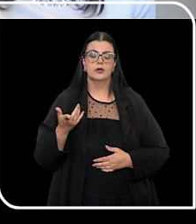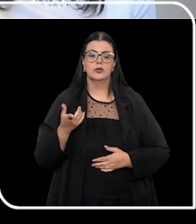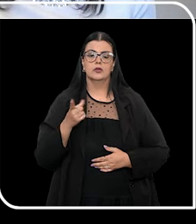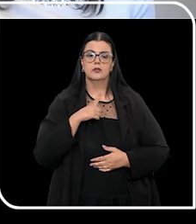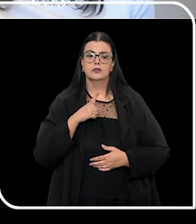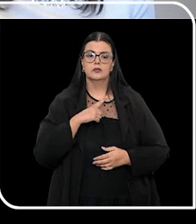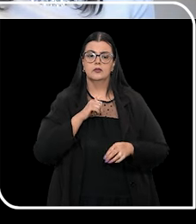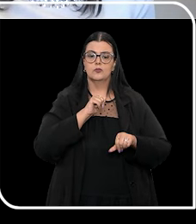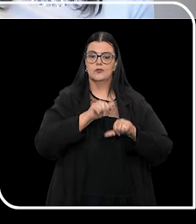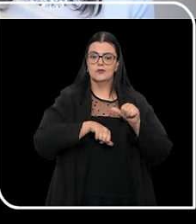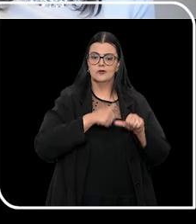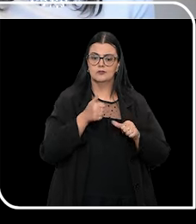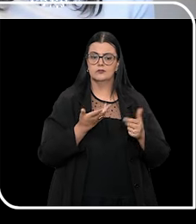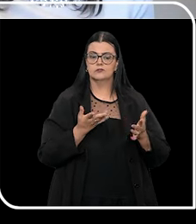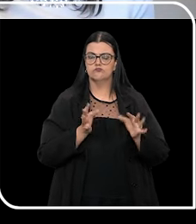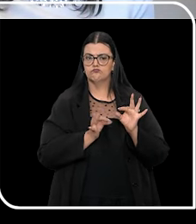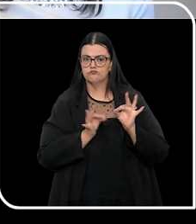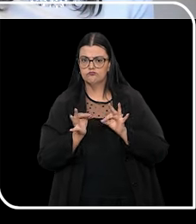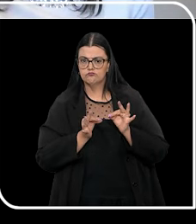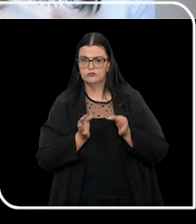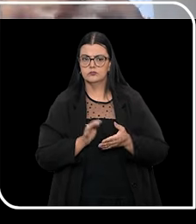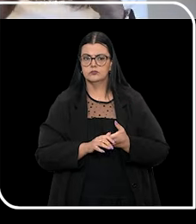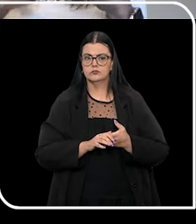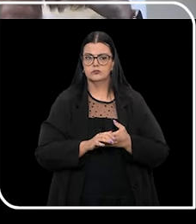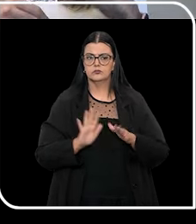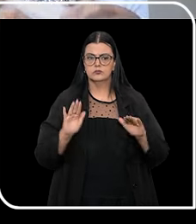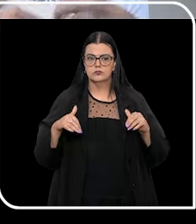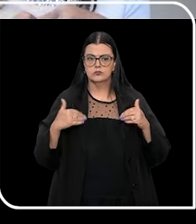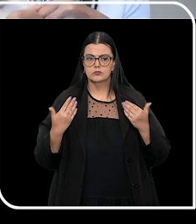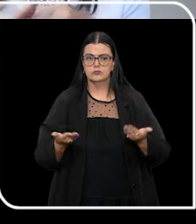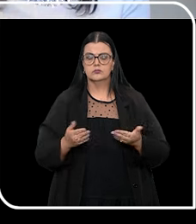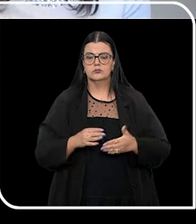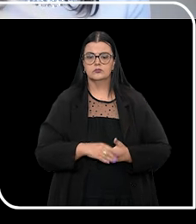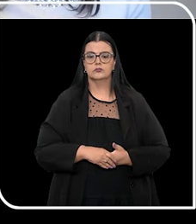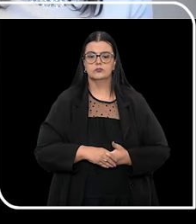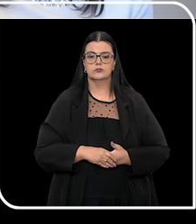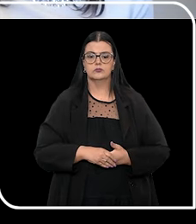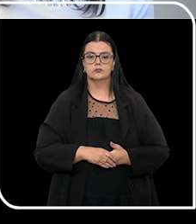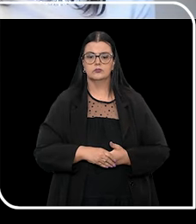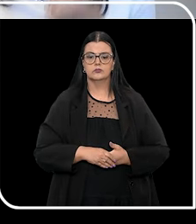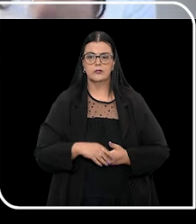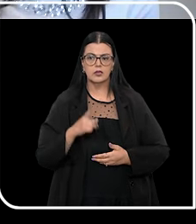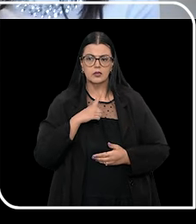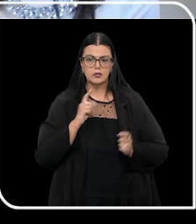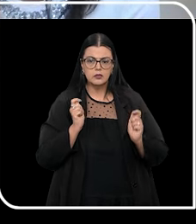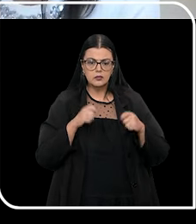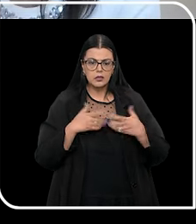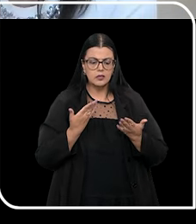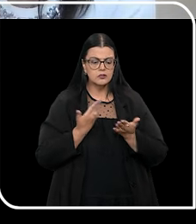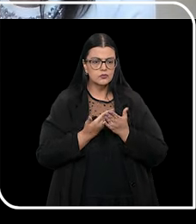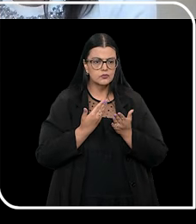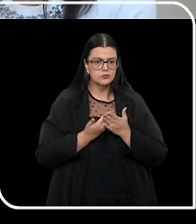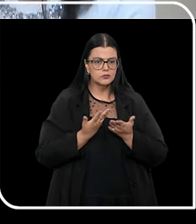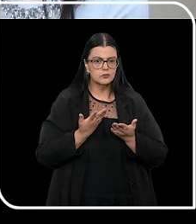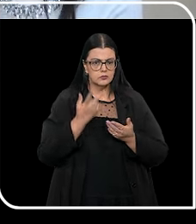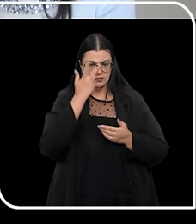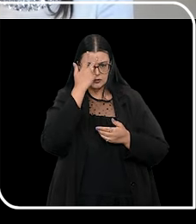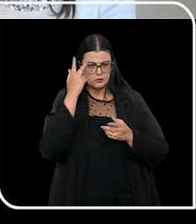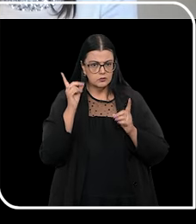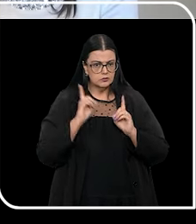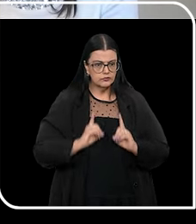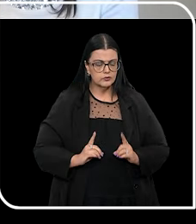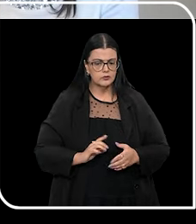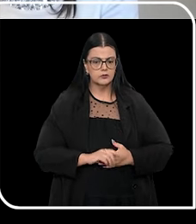tornar a gente de mudança reparando assim será que nessa escola que meu filho estuda caberia uma criança com